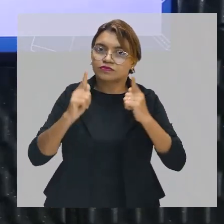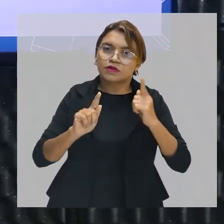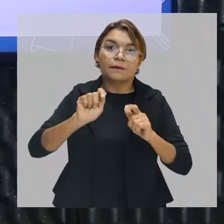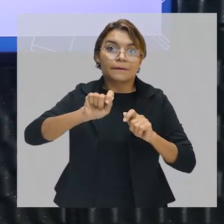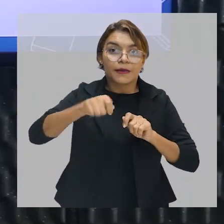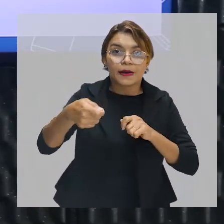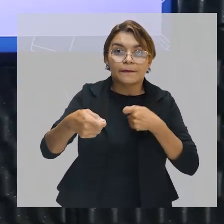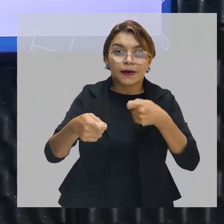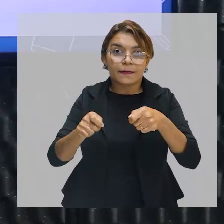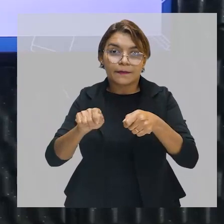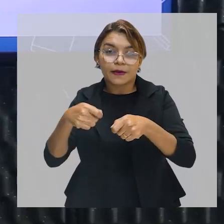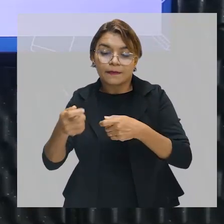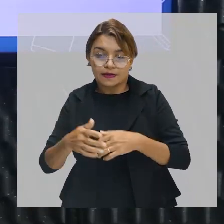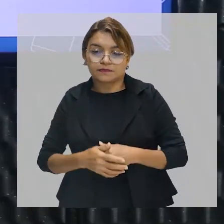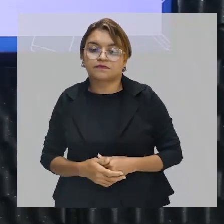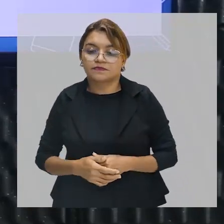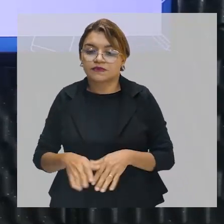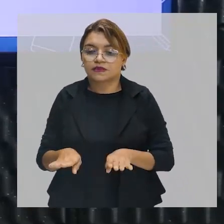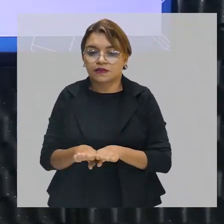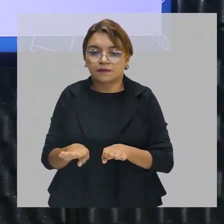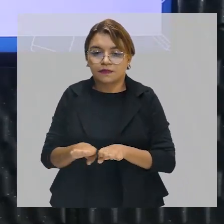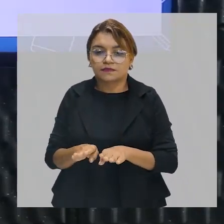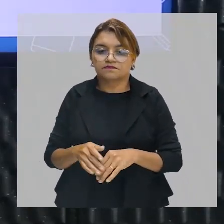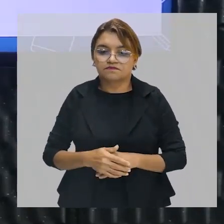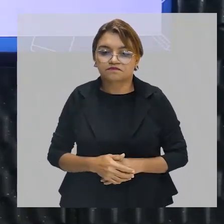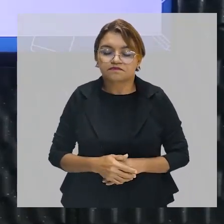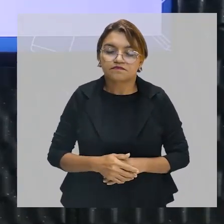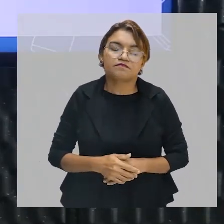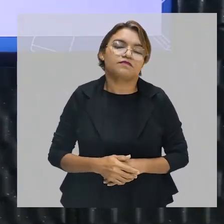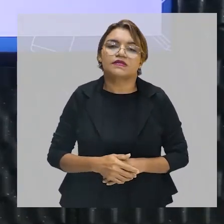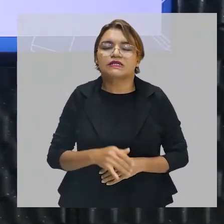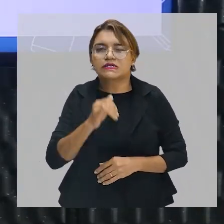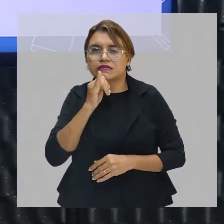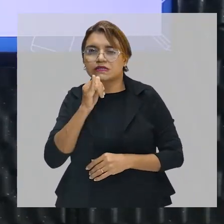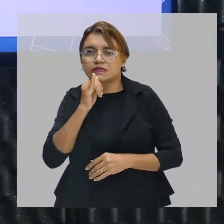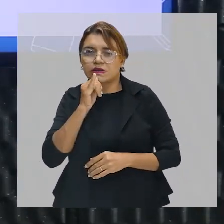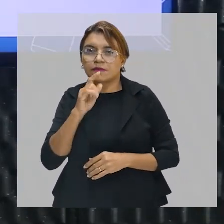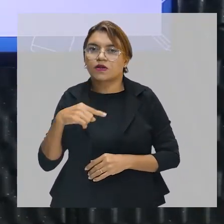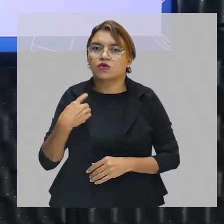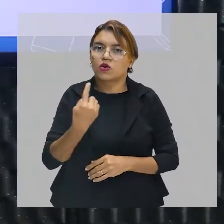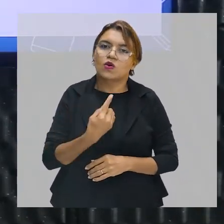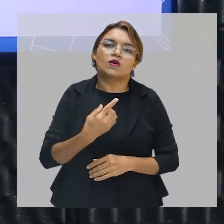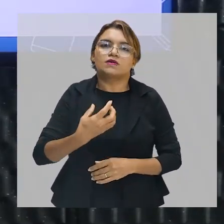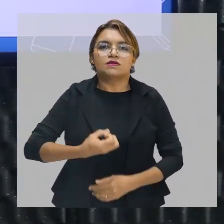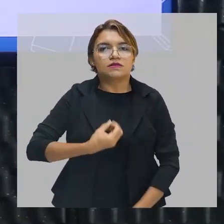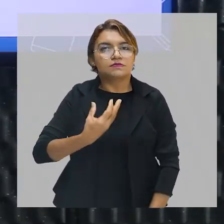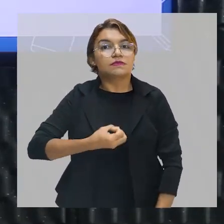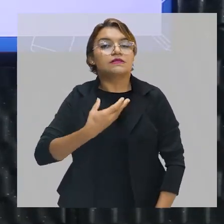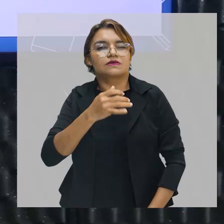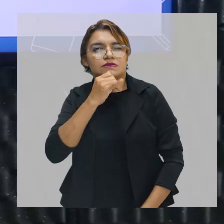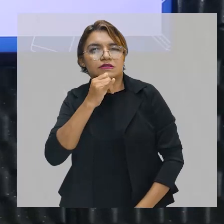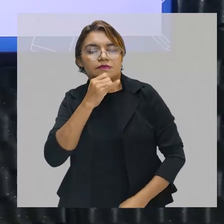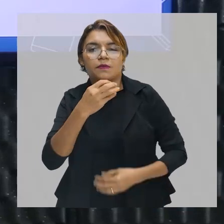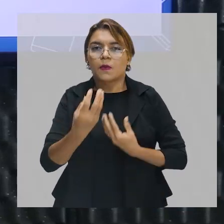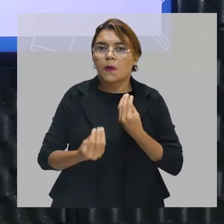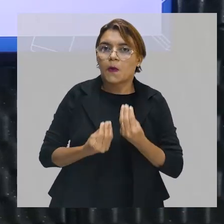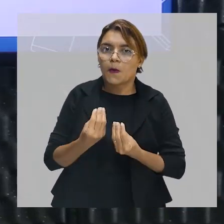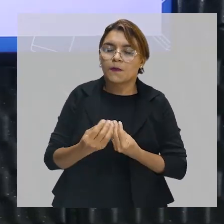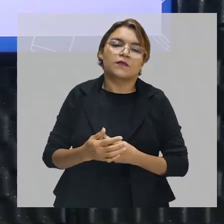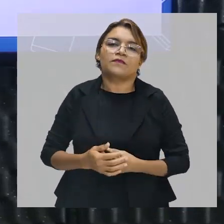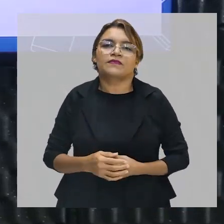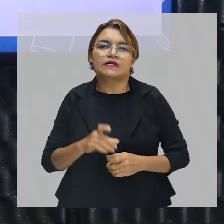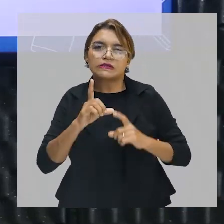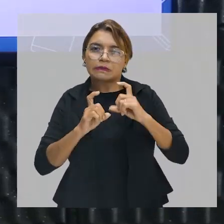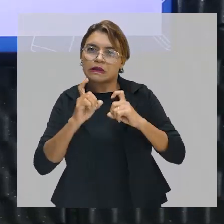sinais, dentre outras, Na verdade, a nossa expressão, ela diz muito,